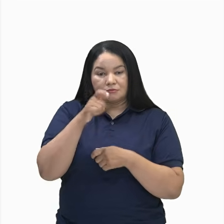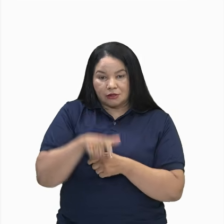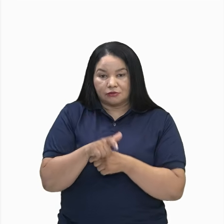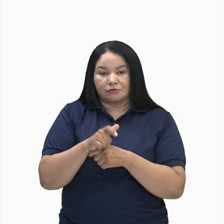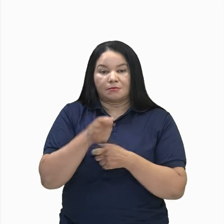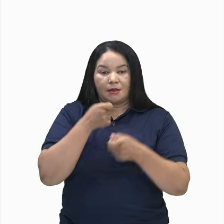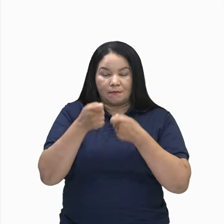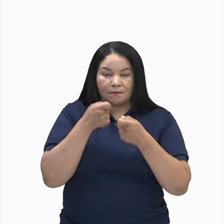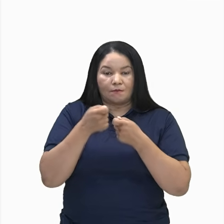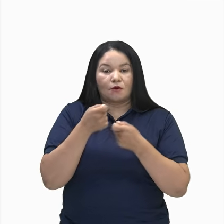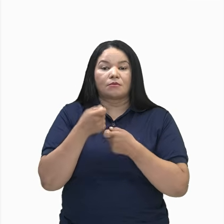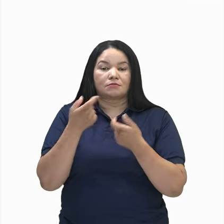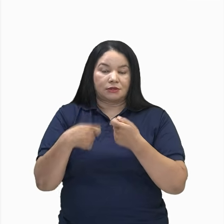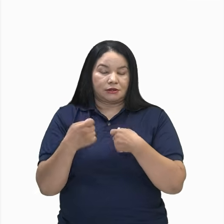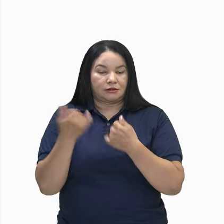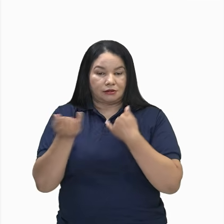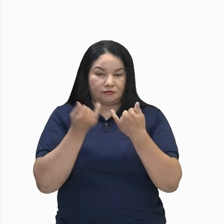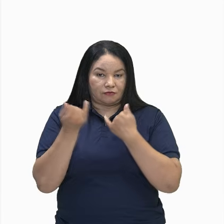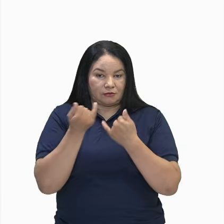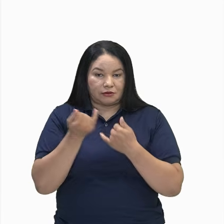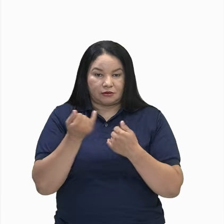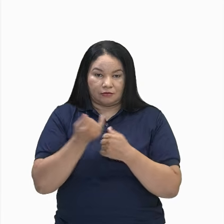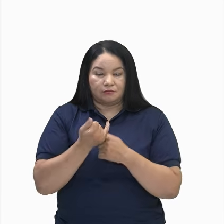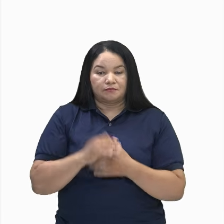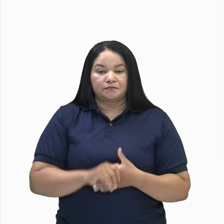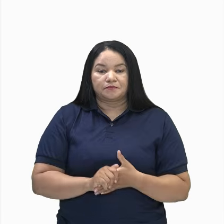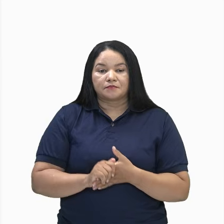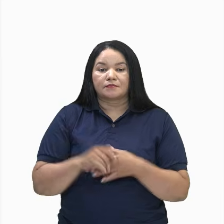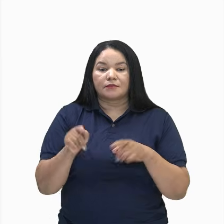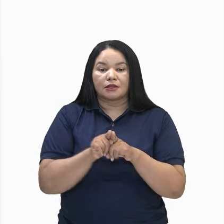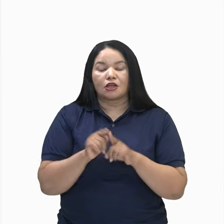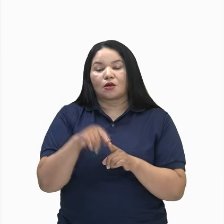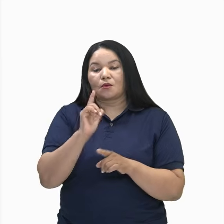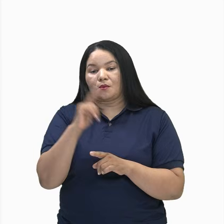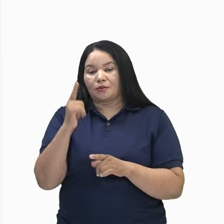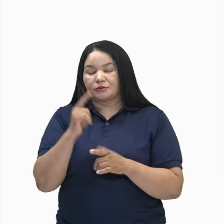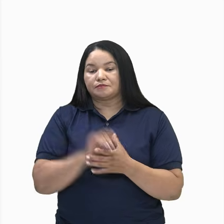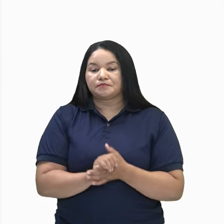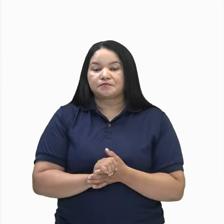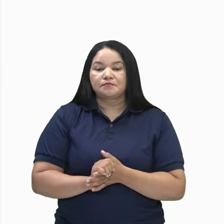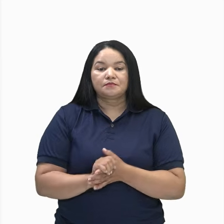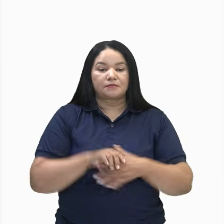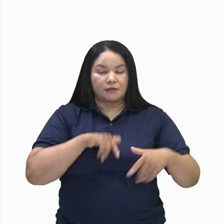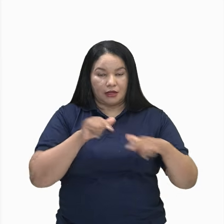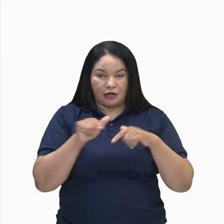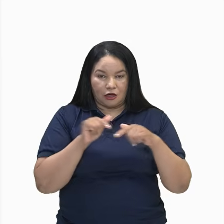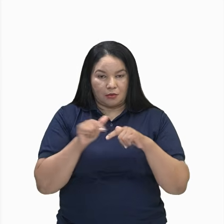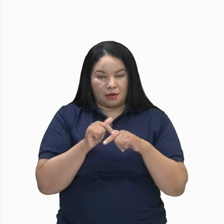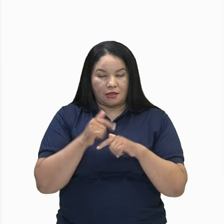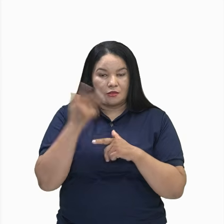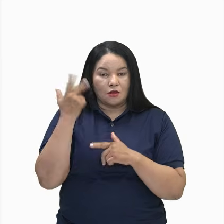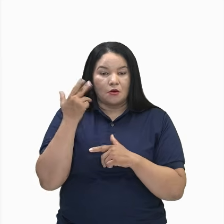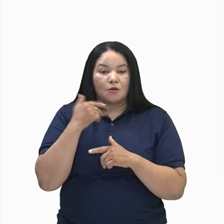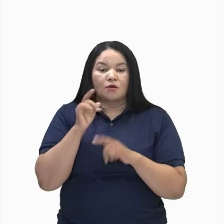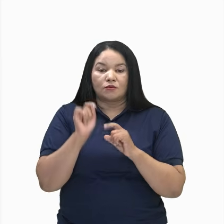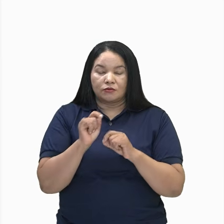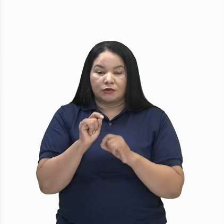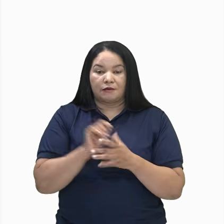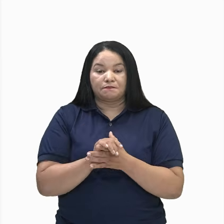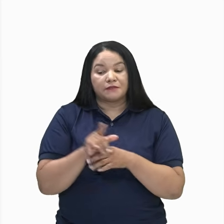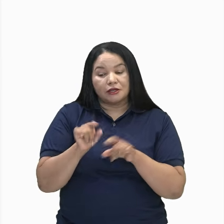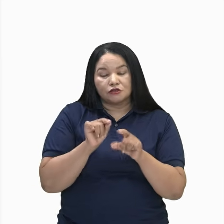com fontes, ok? E aí, seguindo, é tarefa comum dos repórteres selecionar